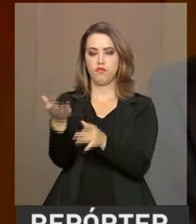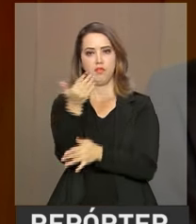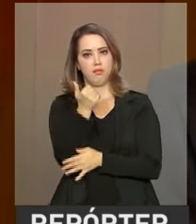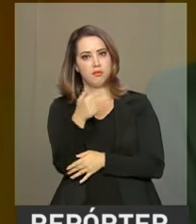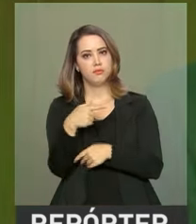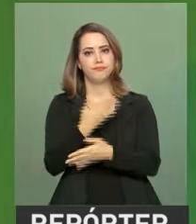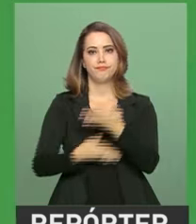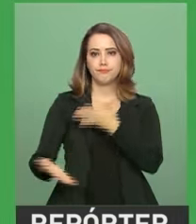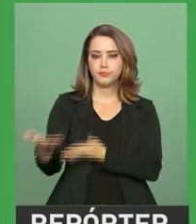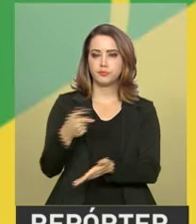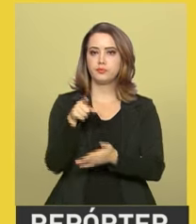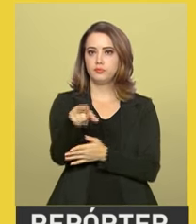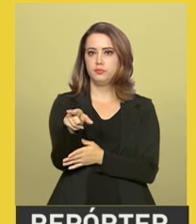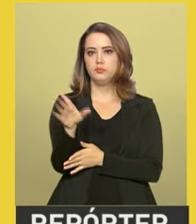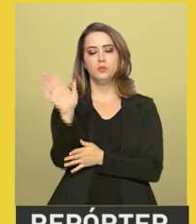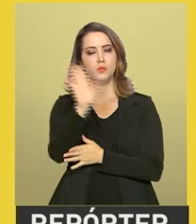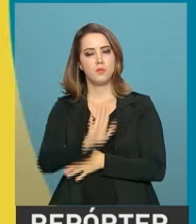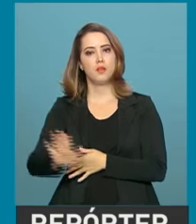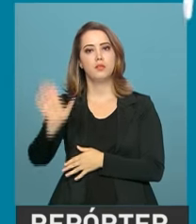desta região do Brasil.